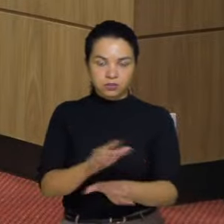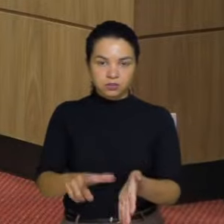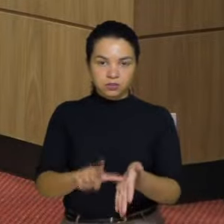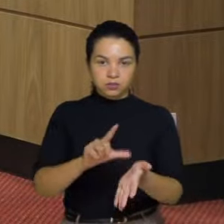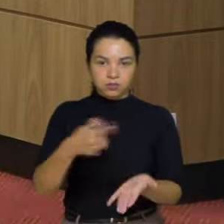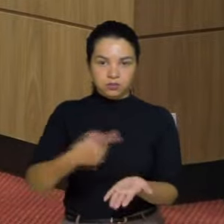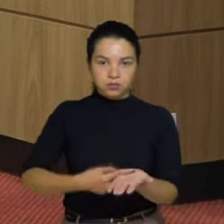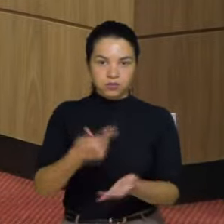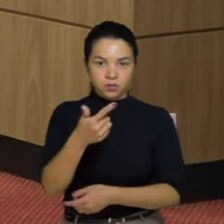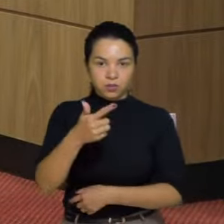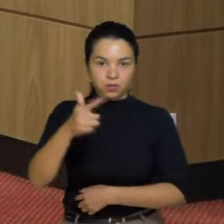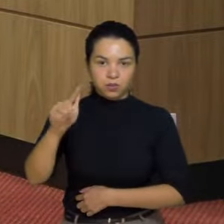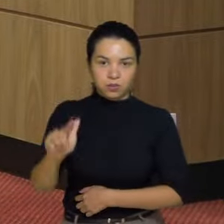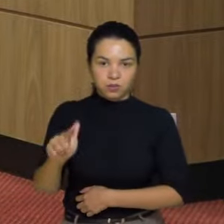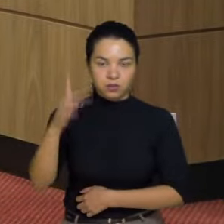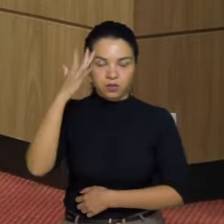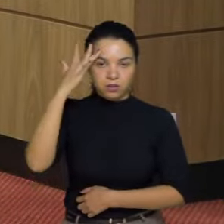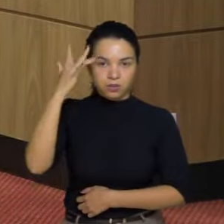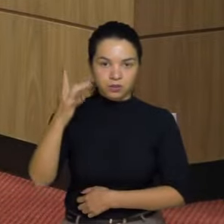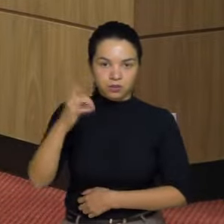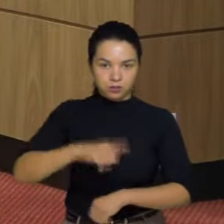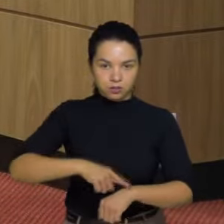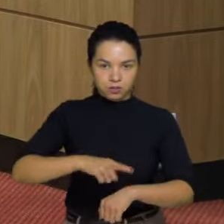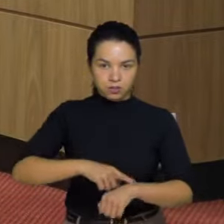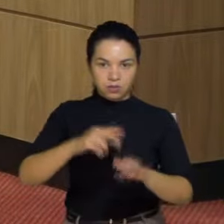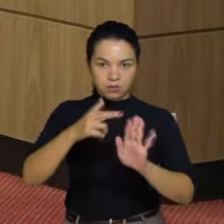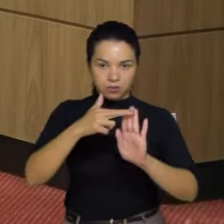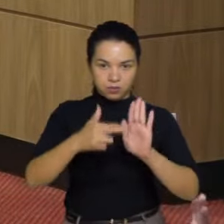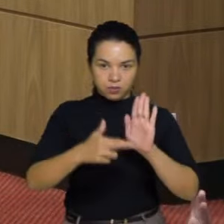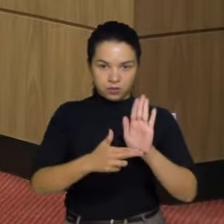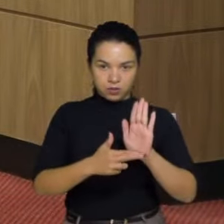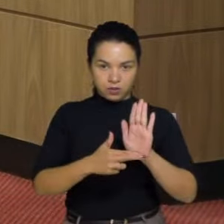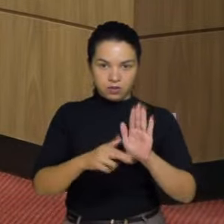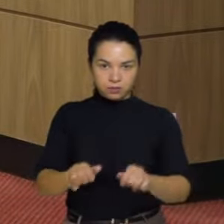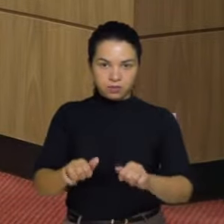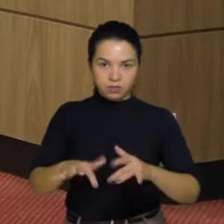outra ordinária para amanhã, no horário regimental. Está encerrada a sessão.